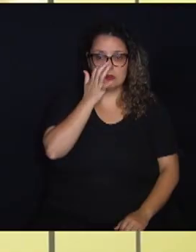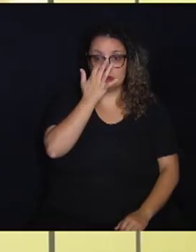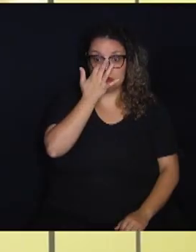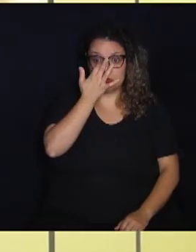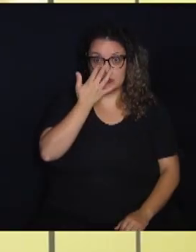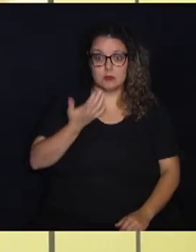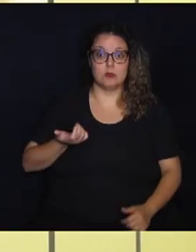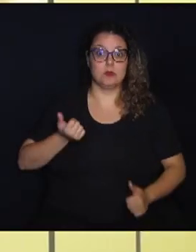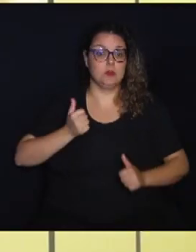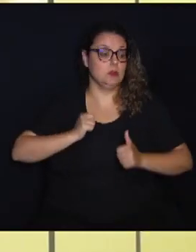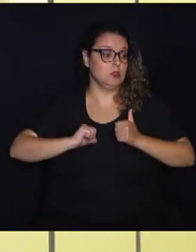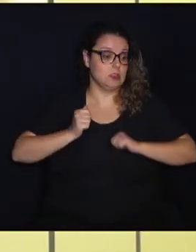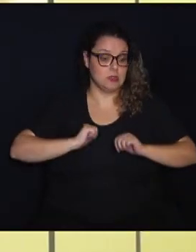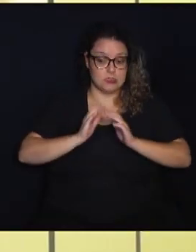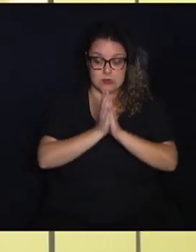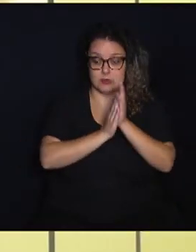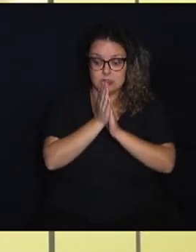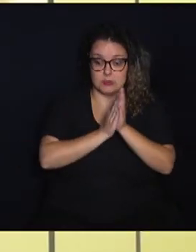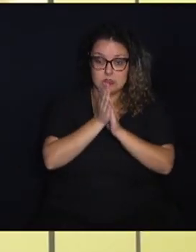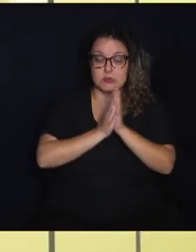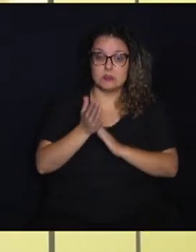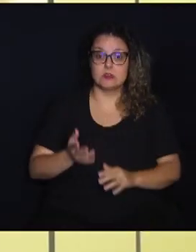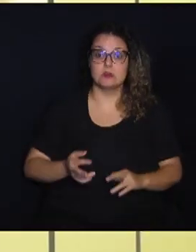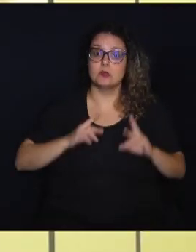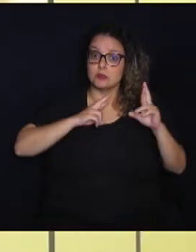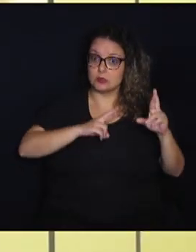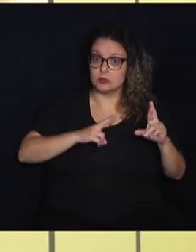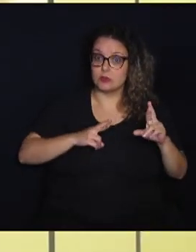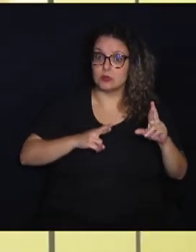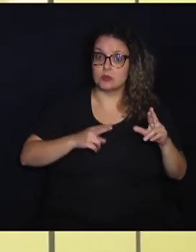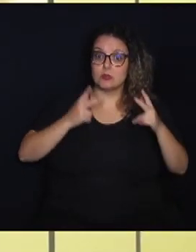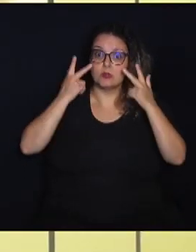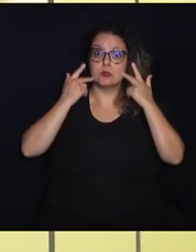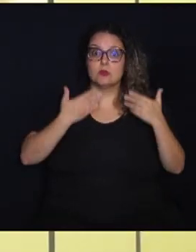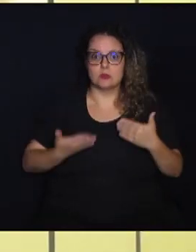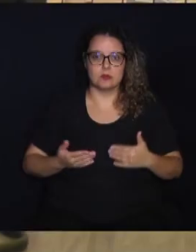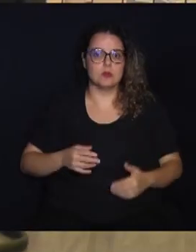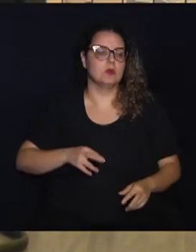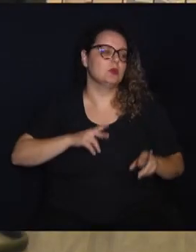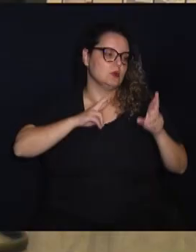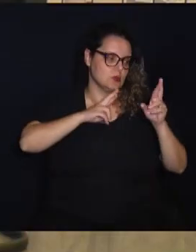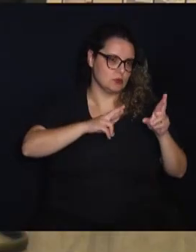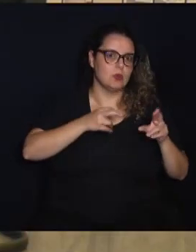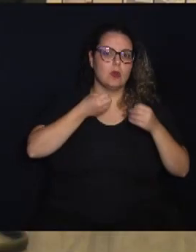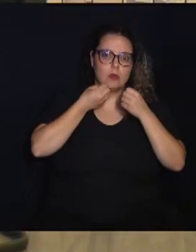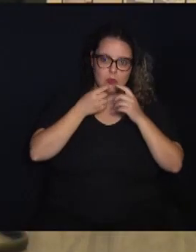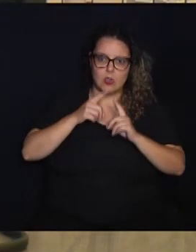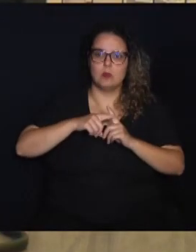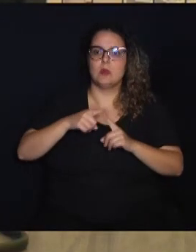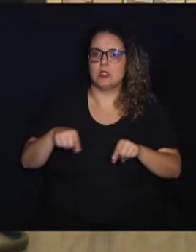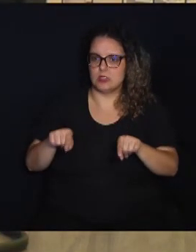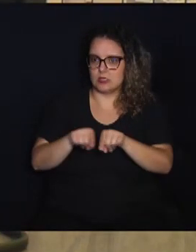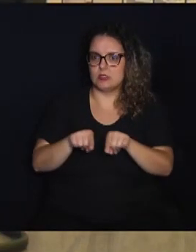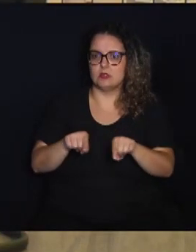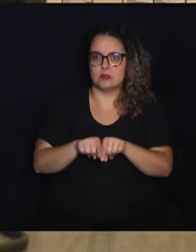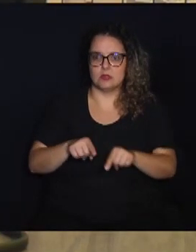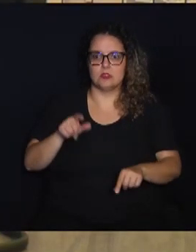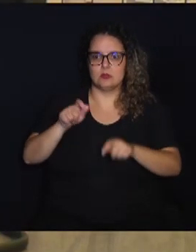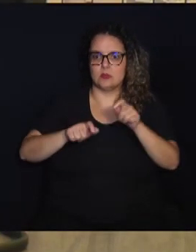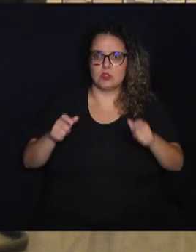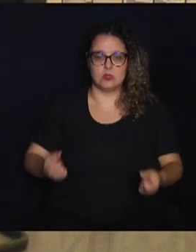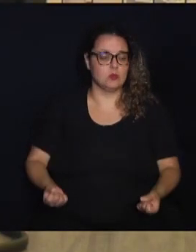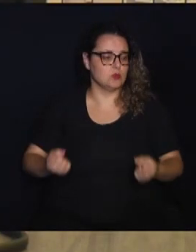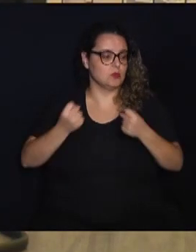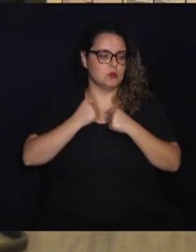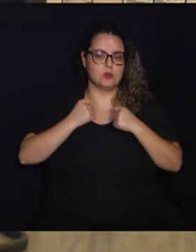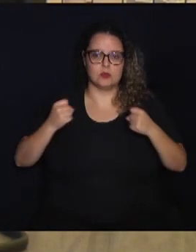da ansiedade melhorou, isso é o sono, ele regularizou? O sono é um bom medidor, né? Também. Tem gente que faz atividade